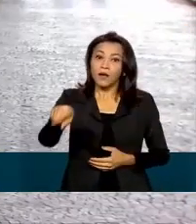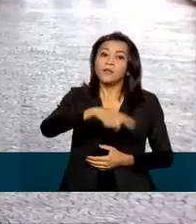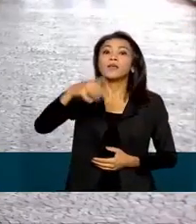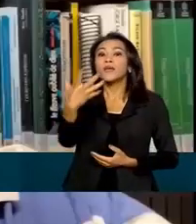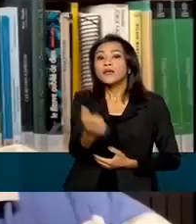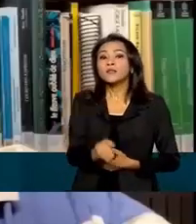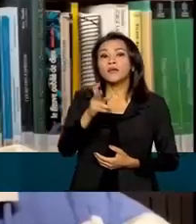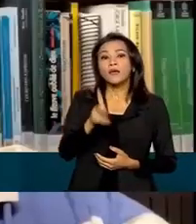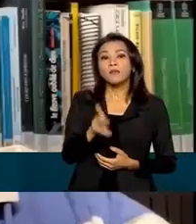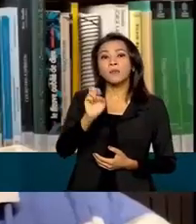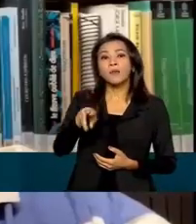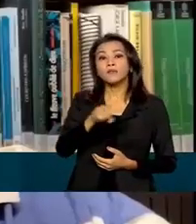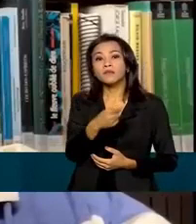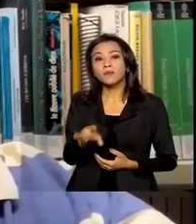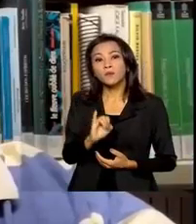INSS